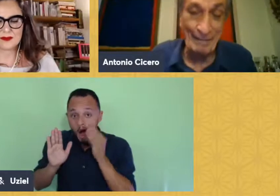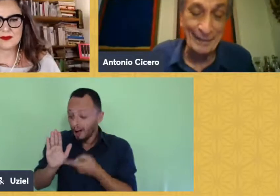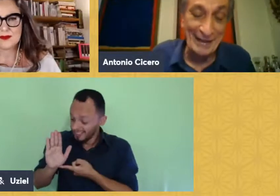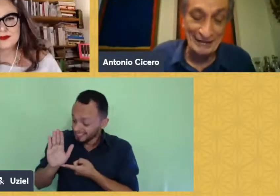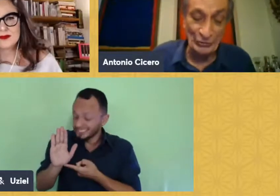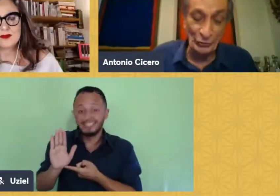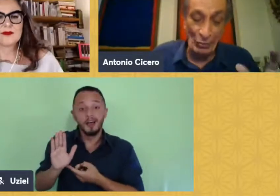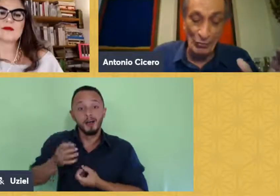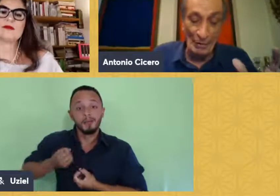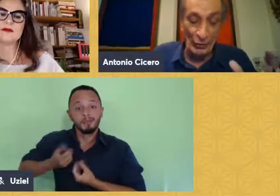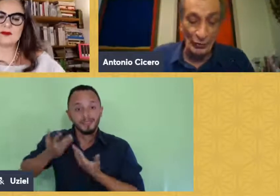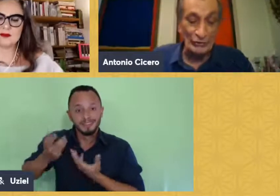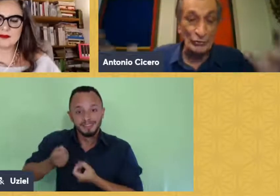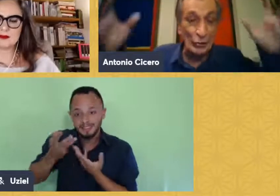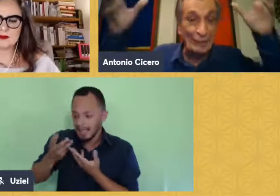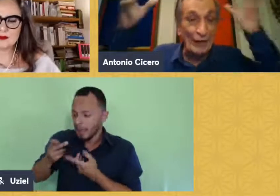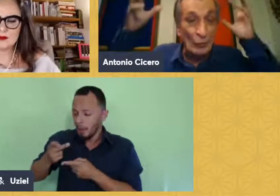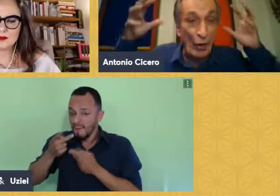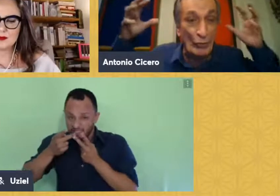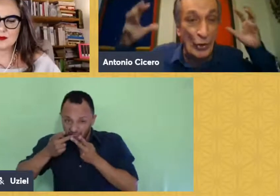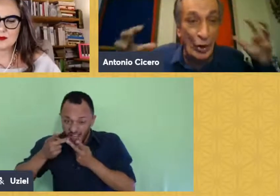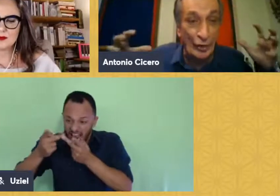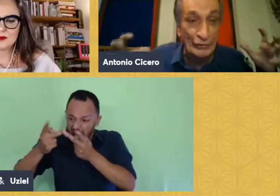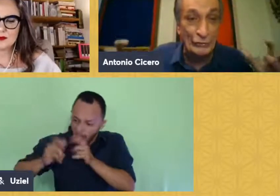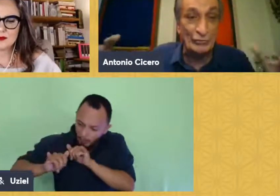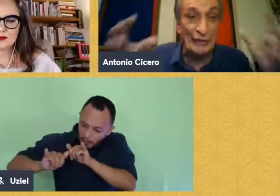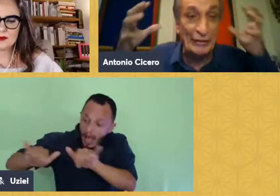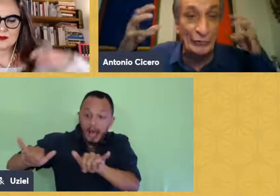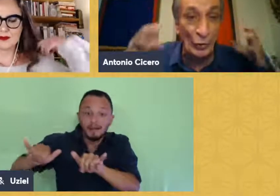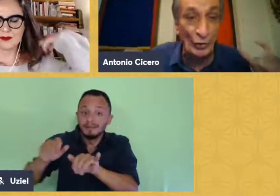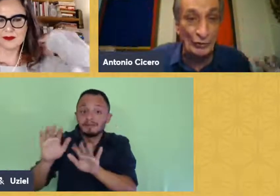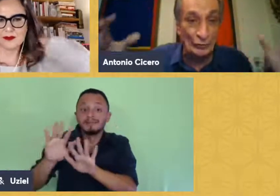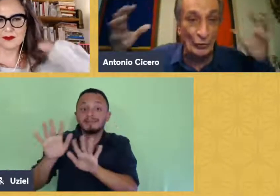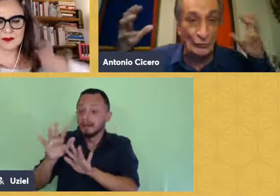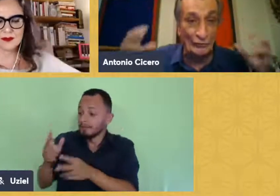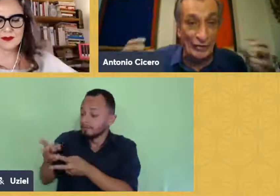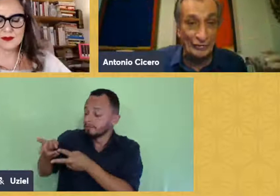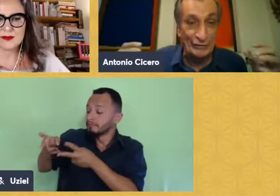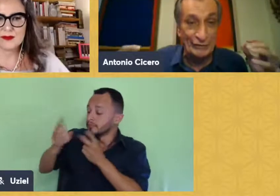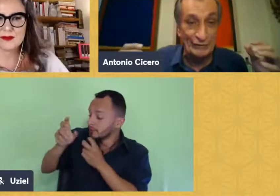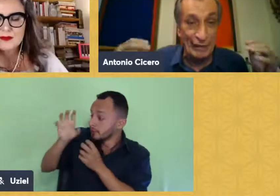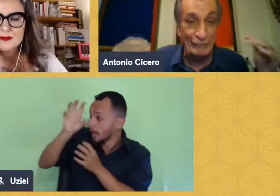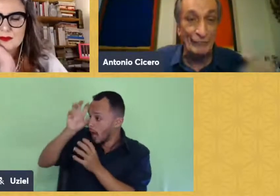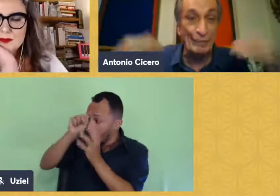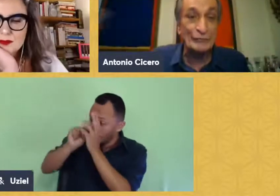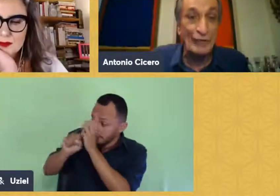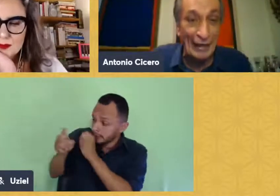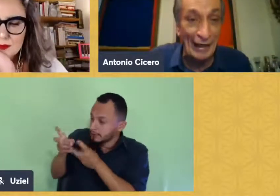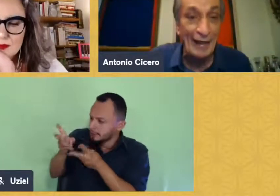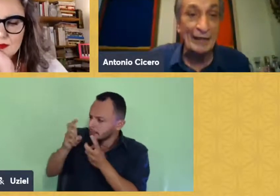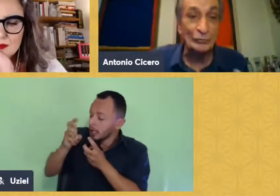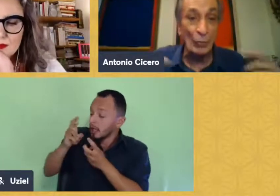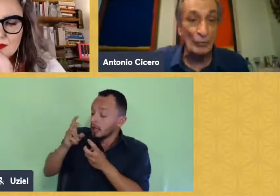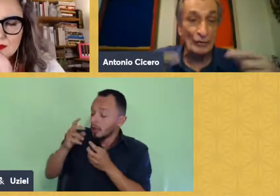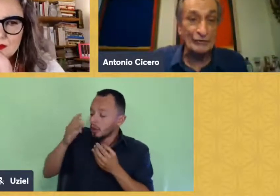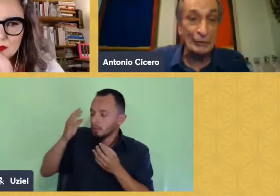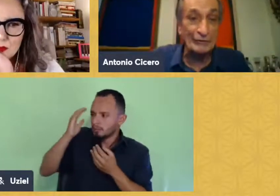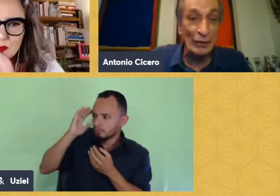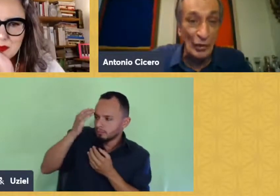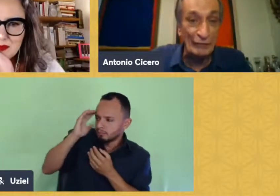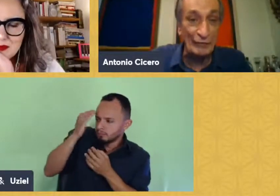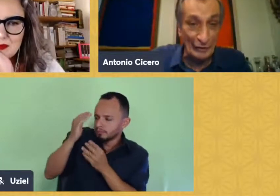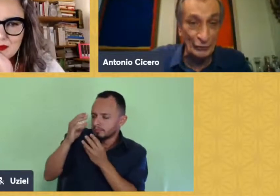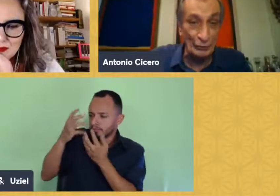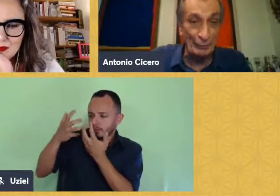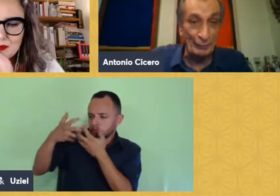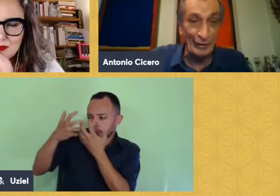mas apreendido como uma coisa sobre a qual nós, os leitores ou ouvintes, vamos falar. Como nós estamos